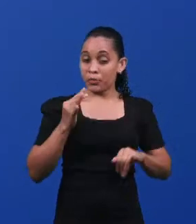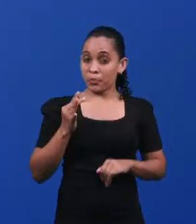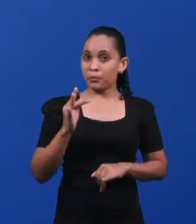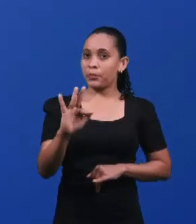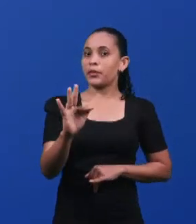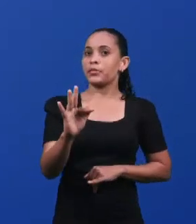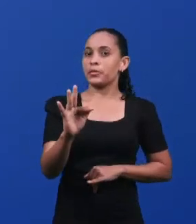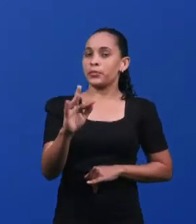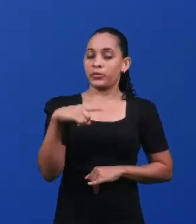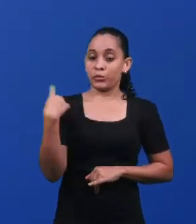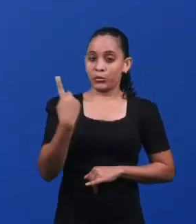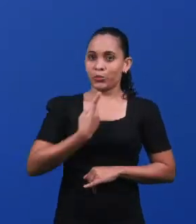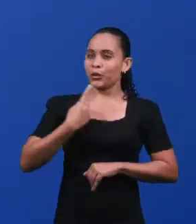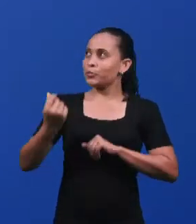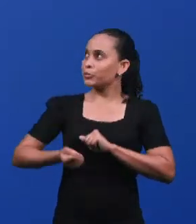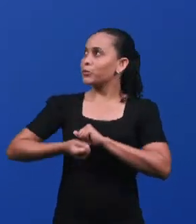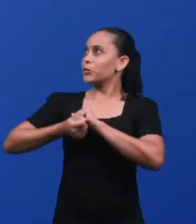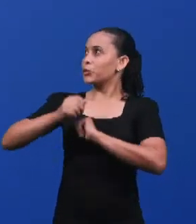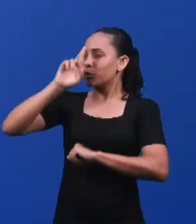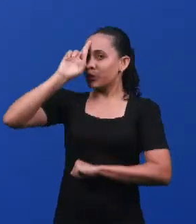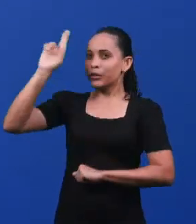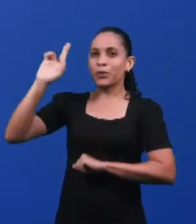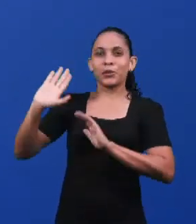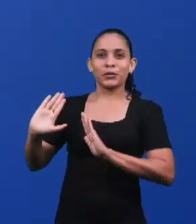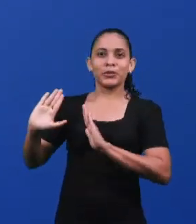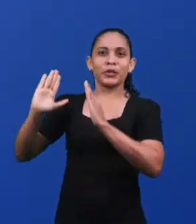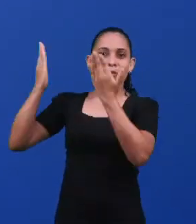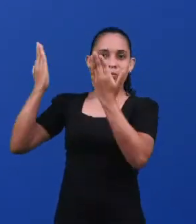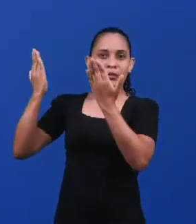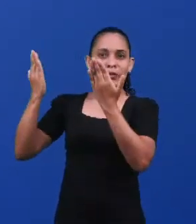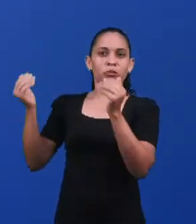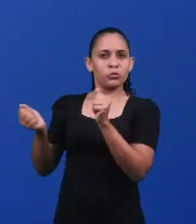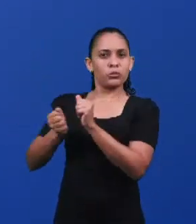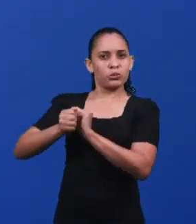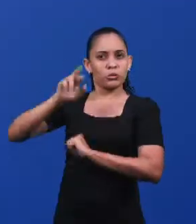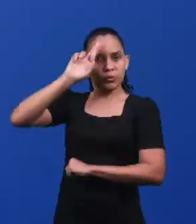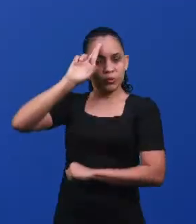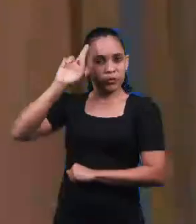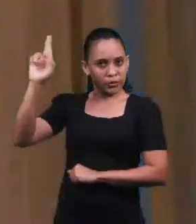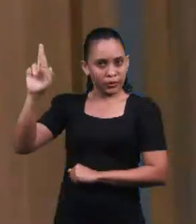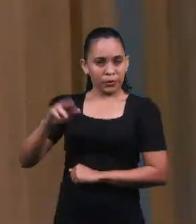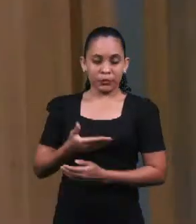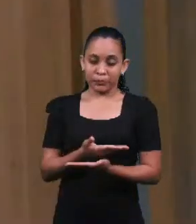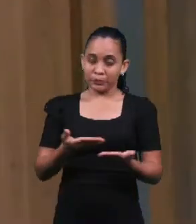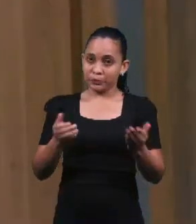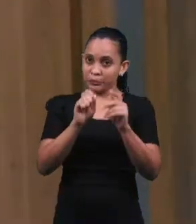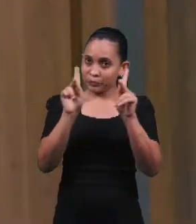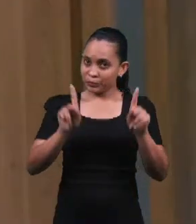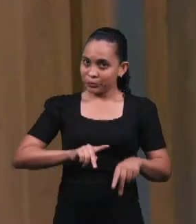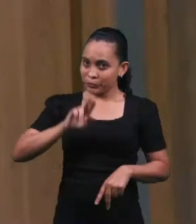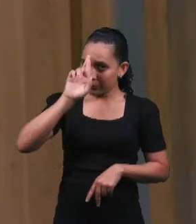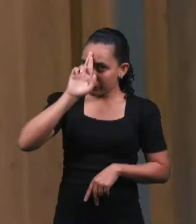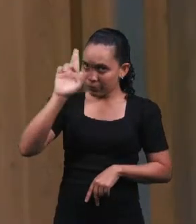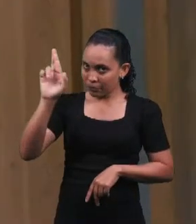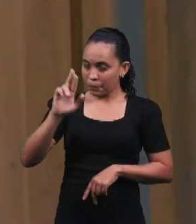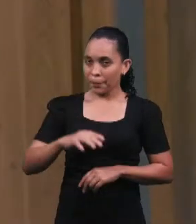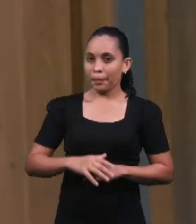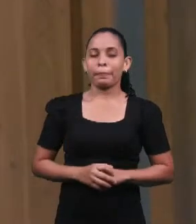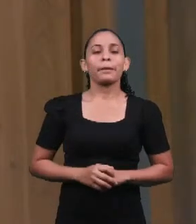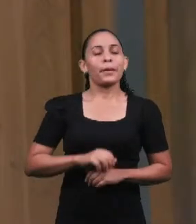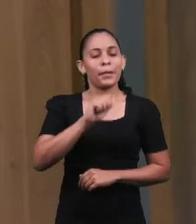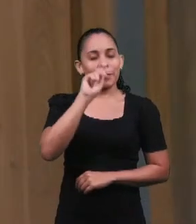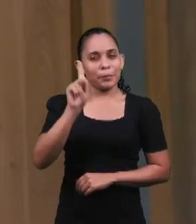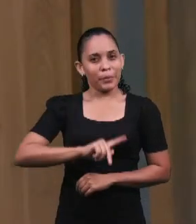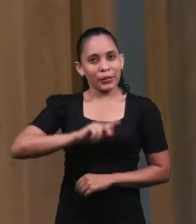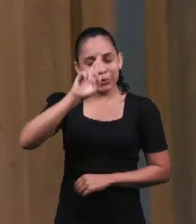brevemente participaremos dessa grande festa com o Senhor. A paz do Senhor Jesus a todos. A paz do Senhor Jesus a você